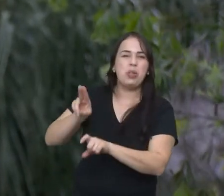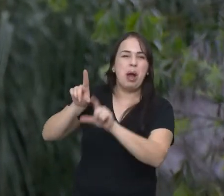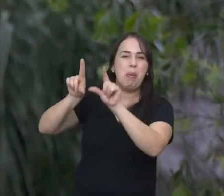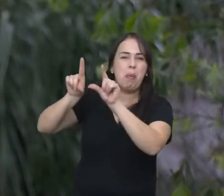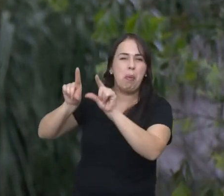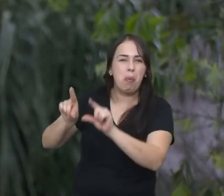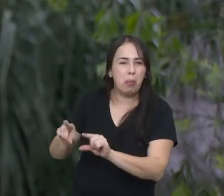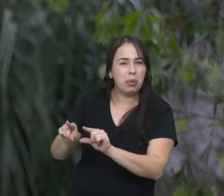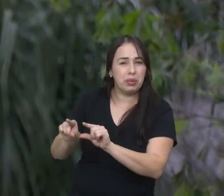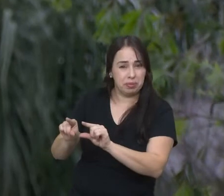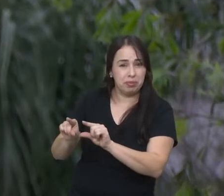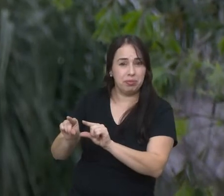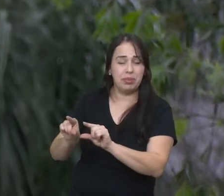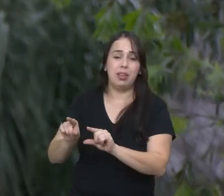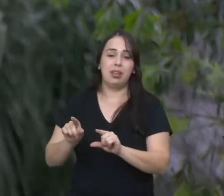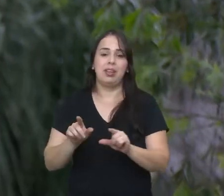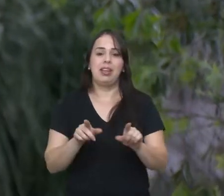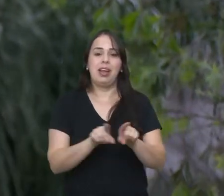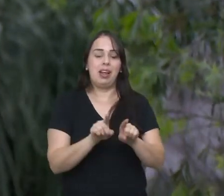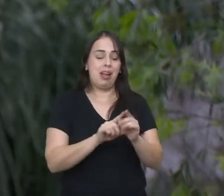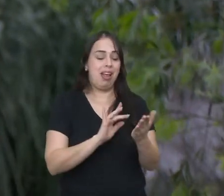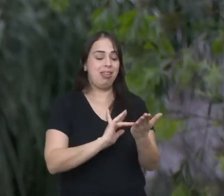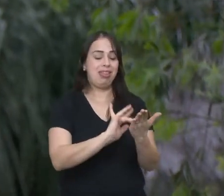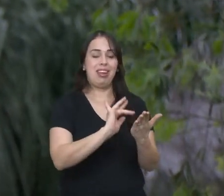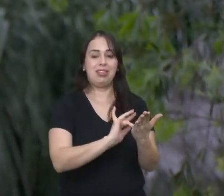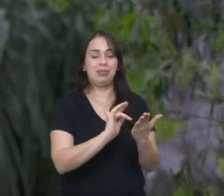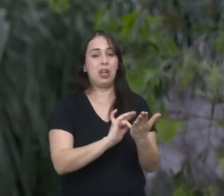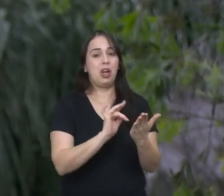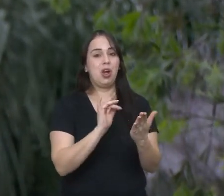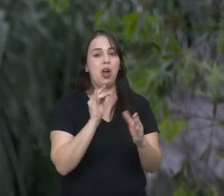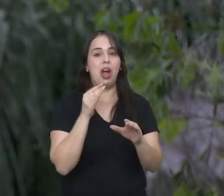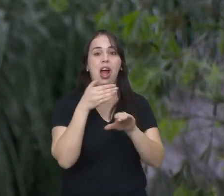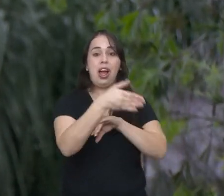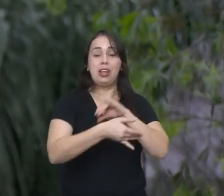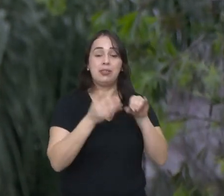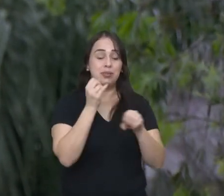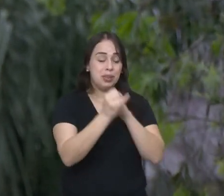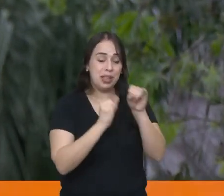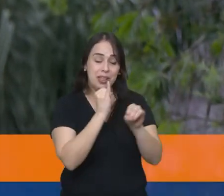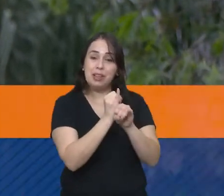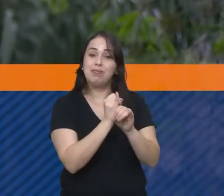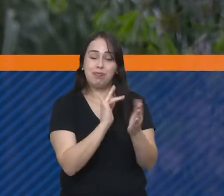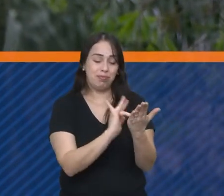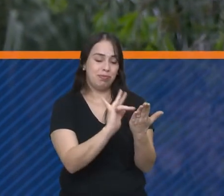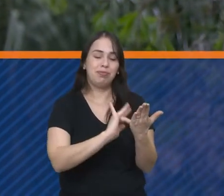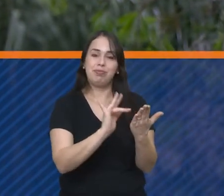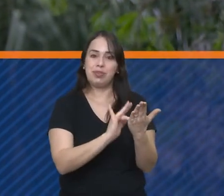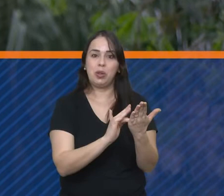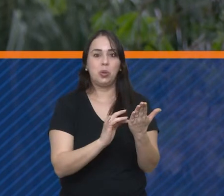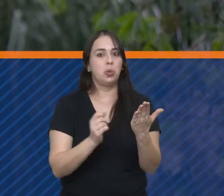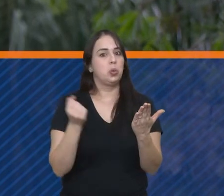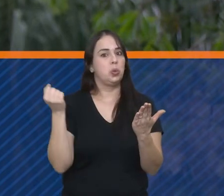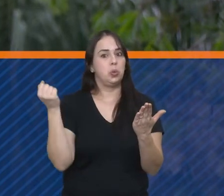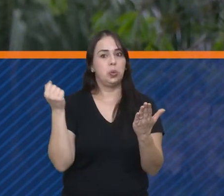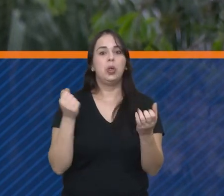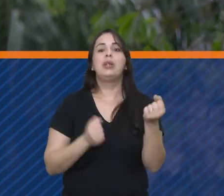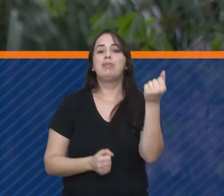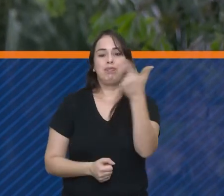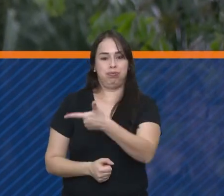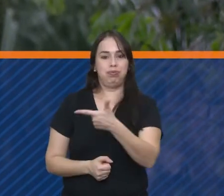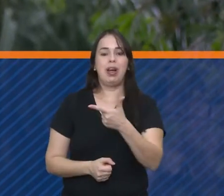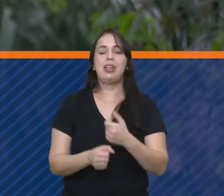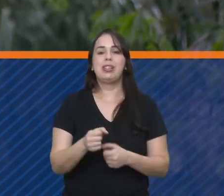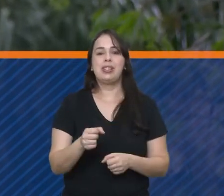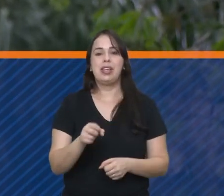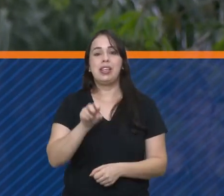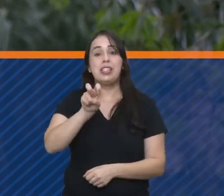Brasil. Enquanto o uso de computadores tem caído entre as classes B, C, D e E, a proporção de usuários que se conectam à